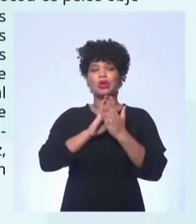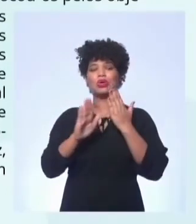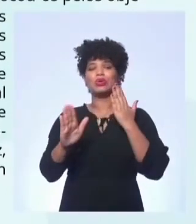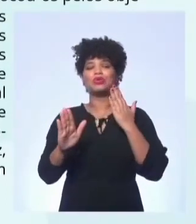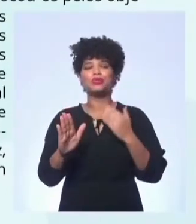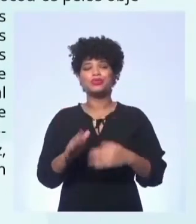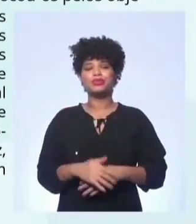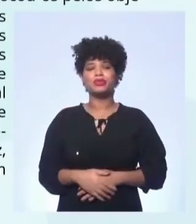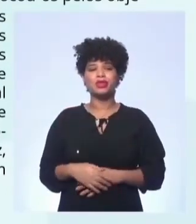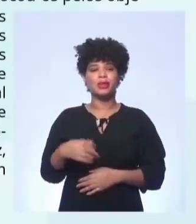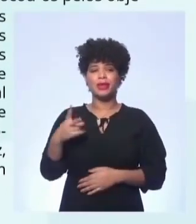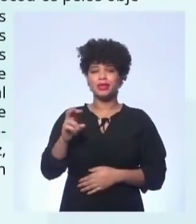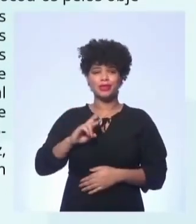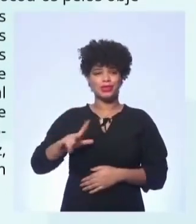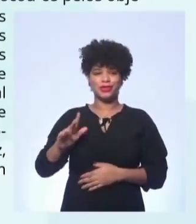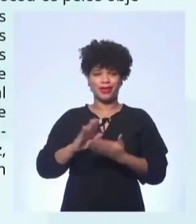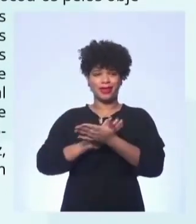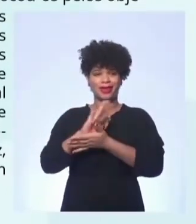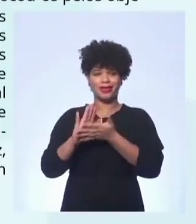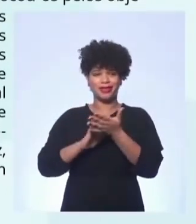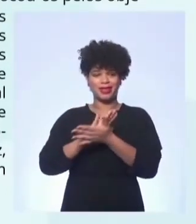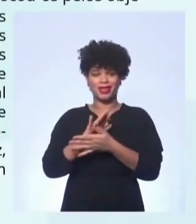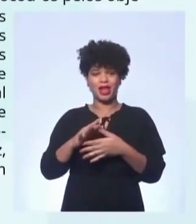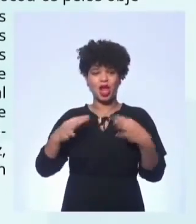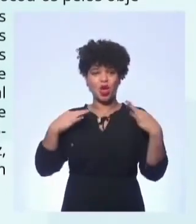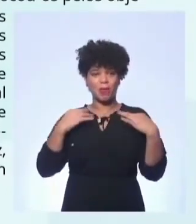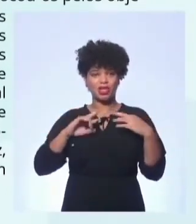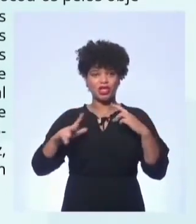sem diferenciá-lo dos demais